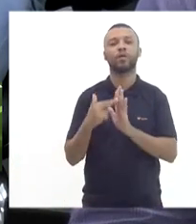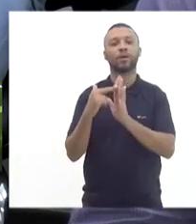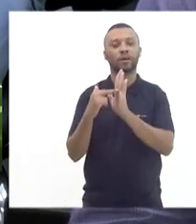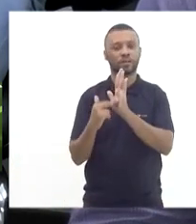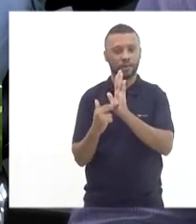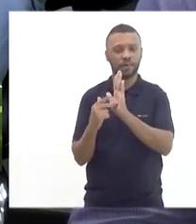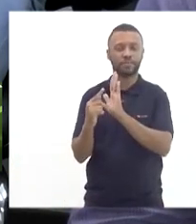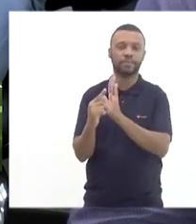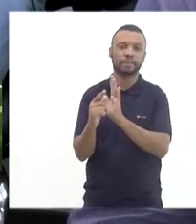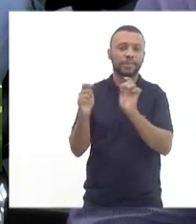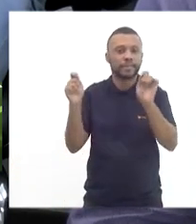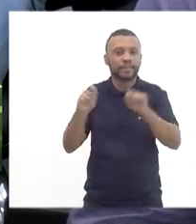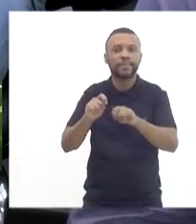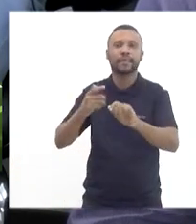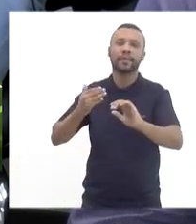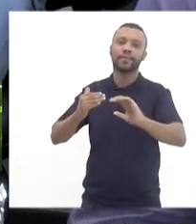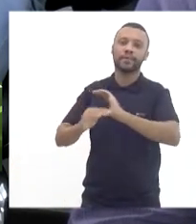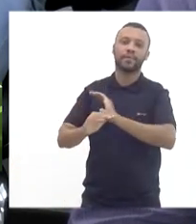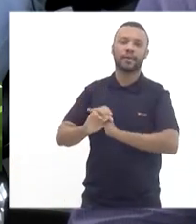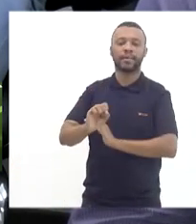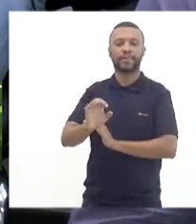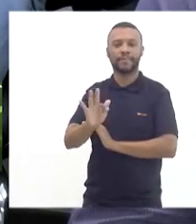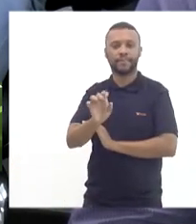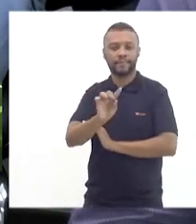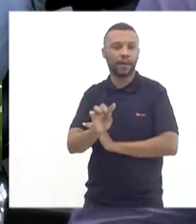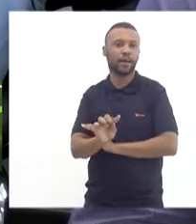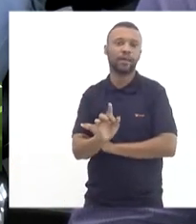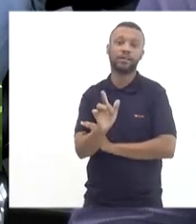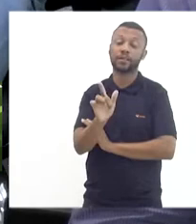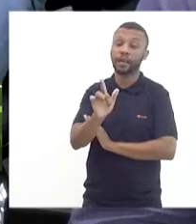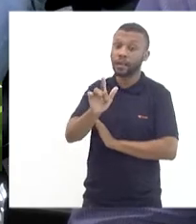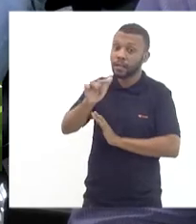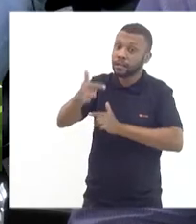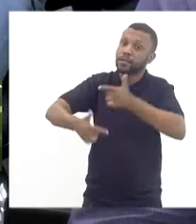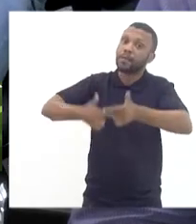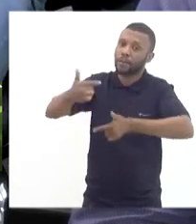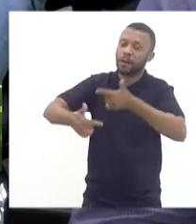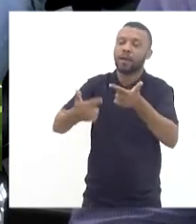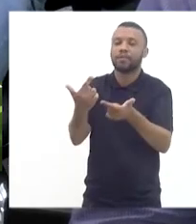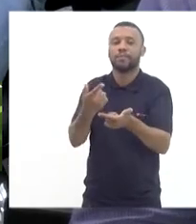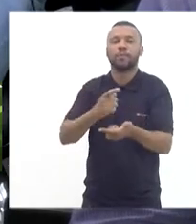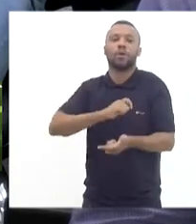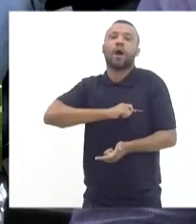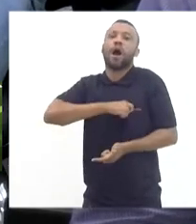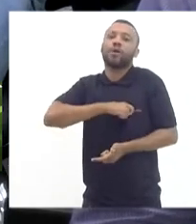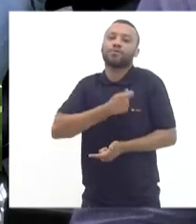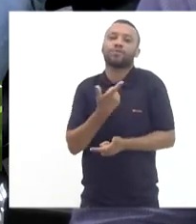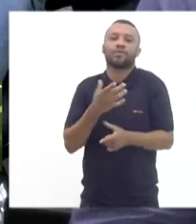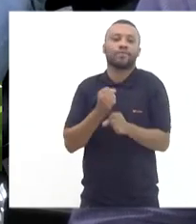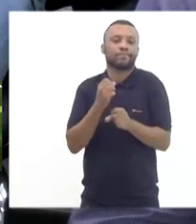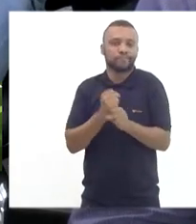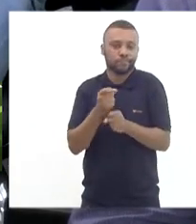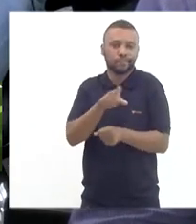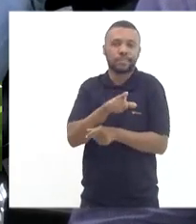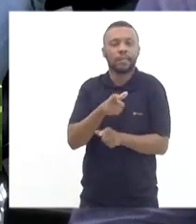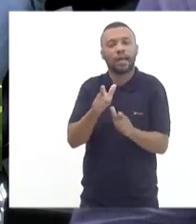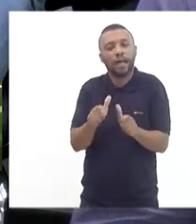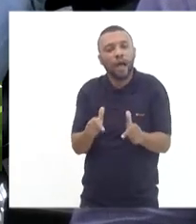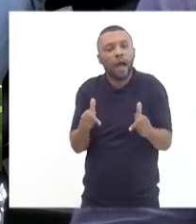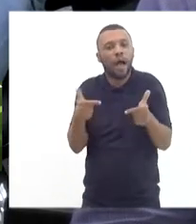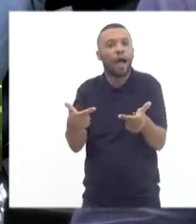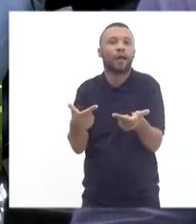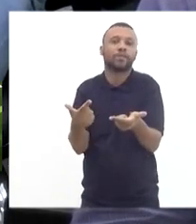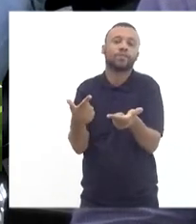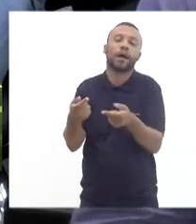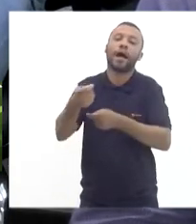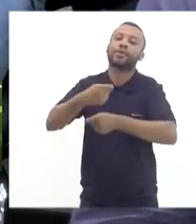enviado para a Cefaz, no caso, a ser trabalhado pelo auditor, ele deveria ser um ato administrativo